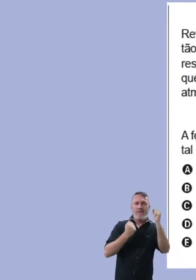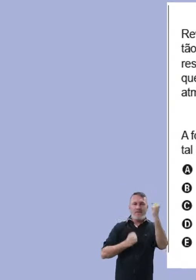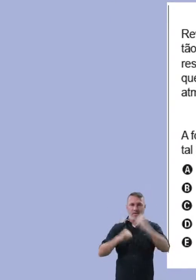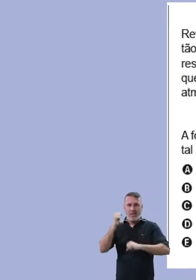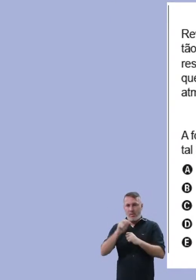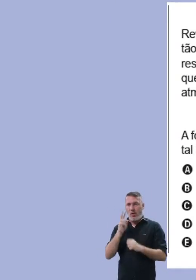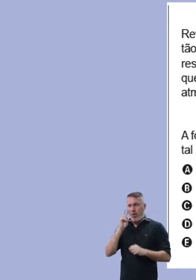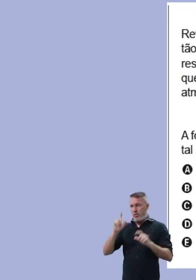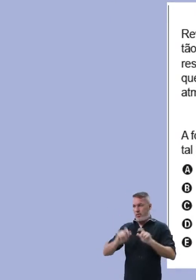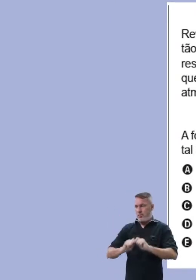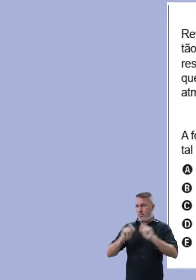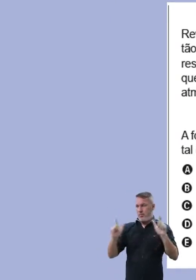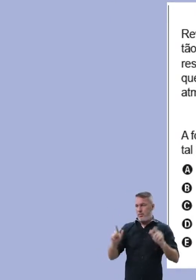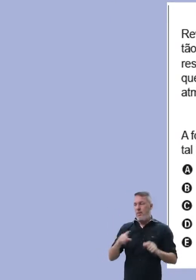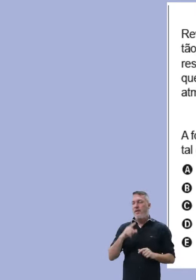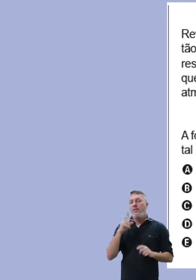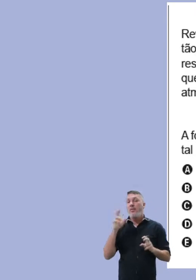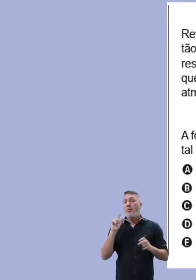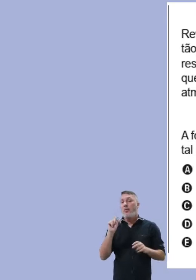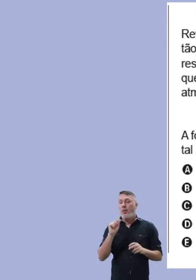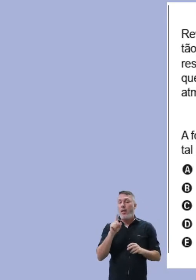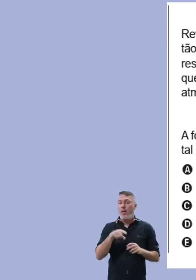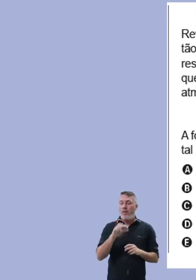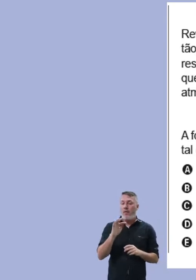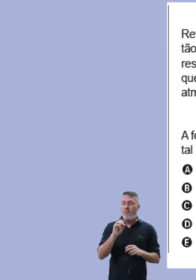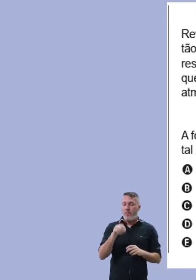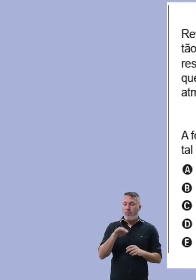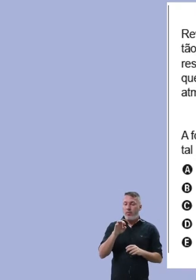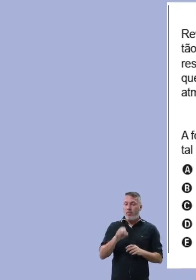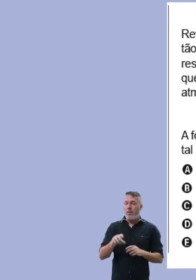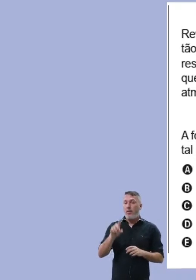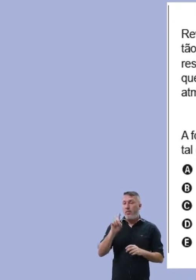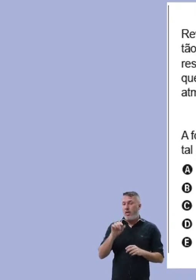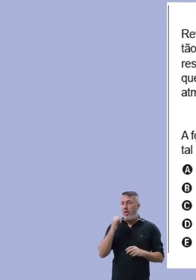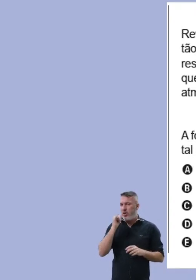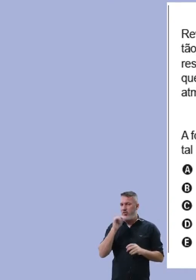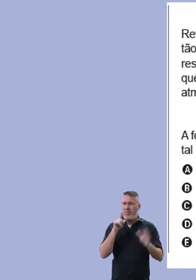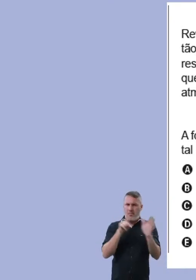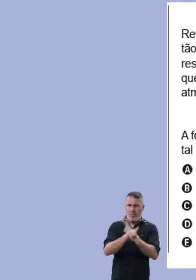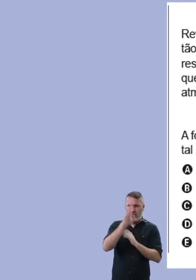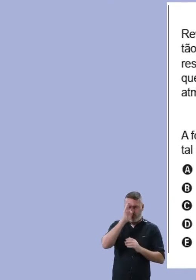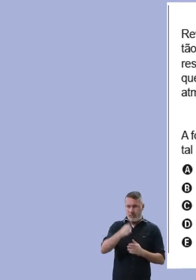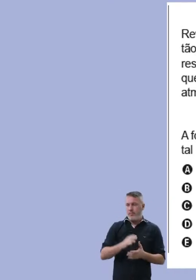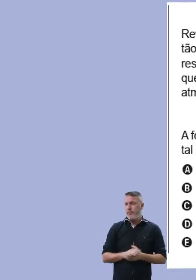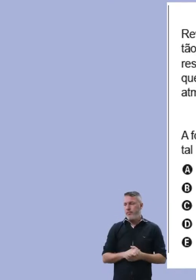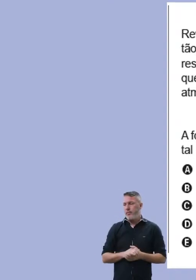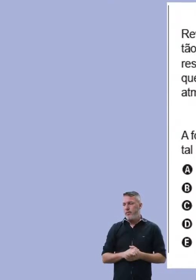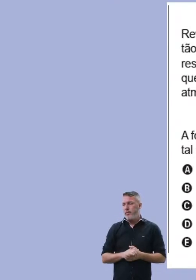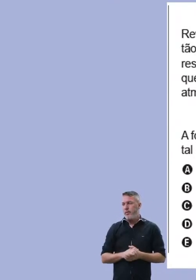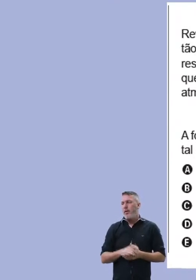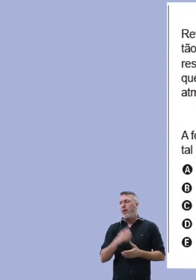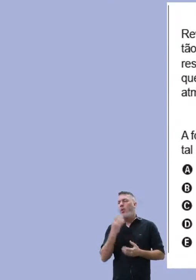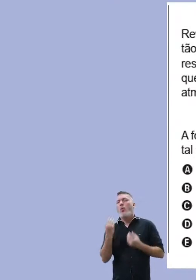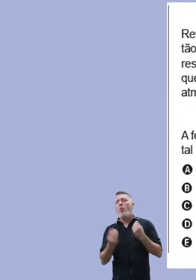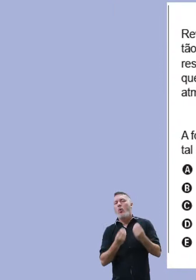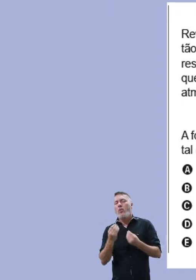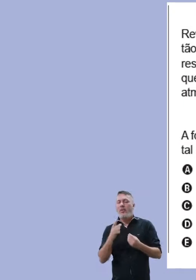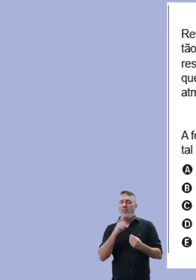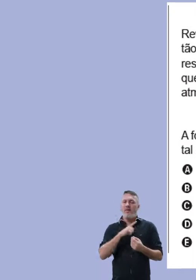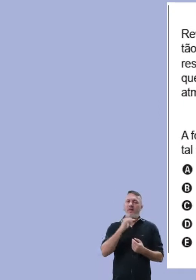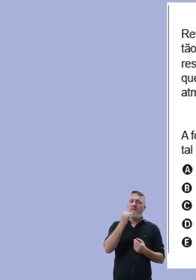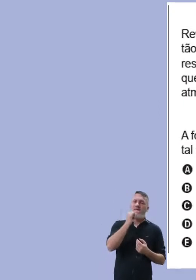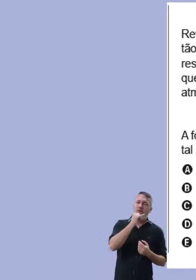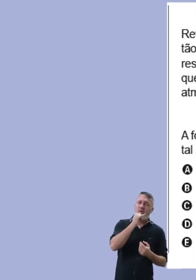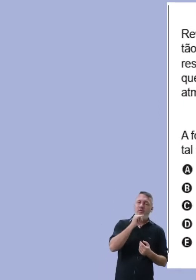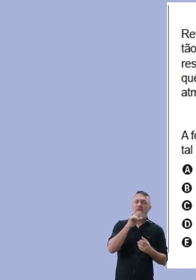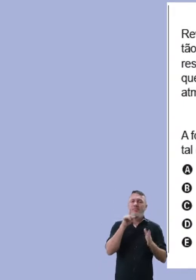energia. Vamos direto para a questãozinha? Vamos lá. A fonte de energia é retratada no texto. Opa, falou texto, você tem que voltar, não